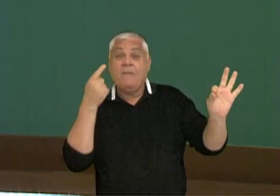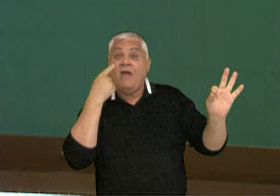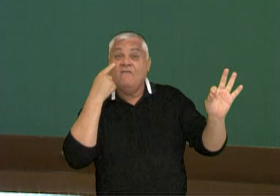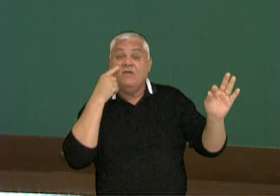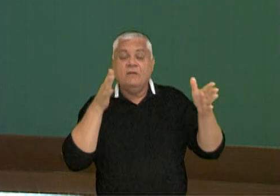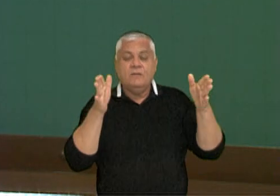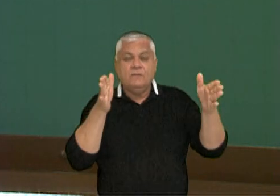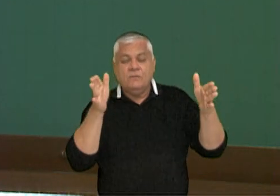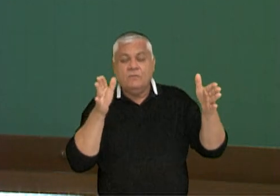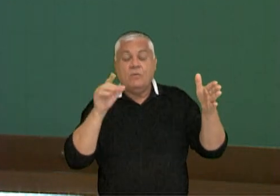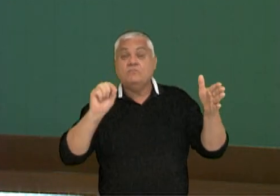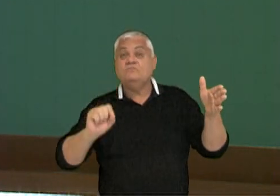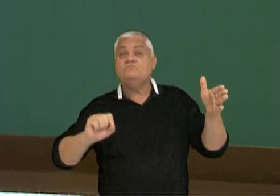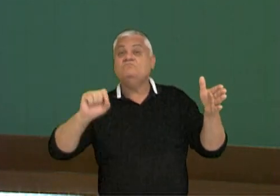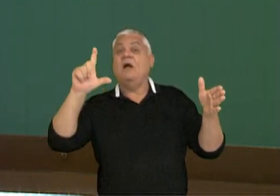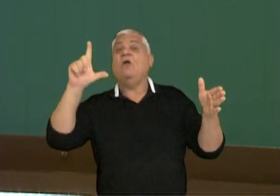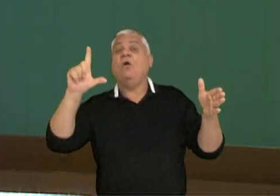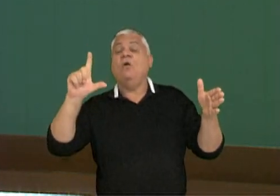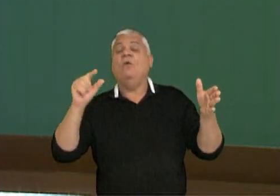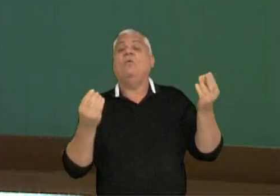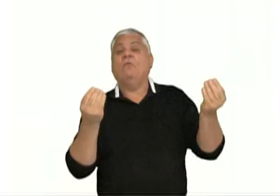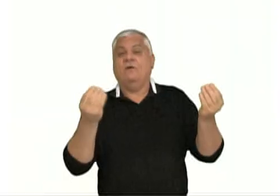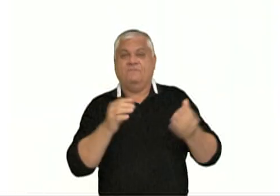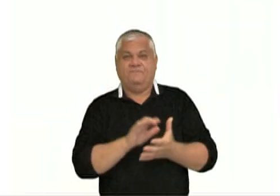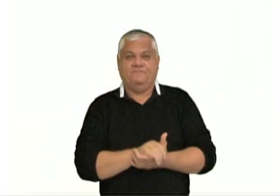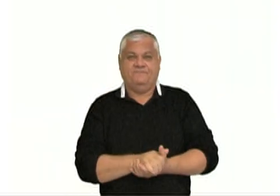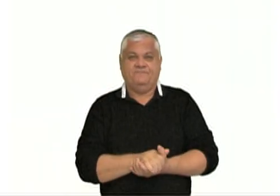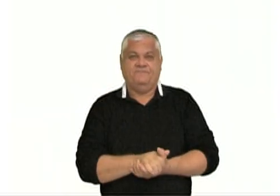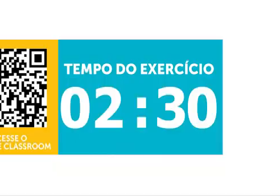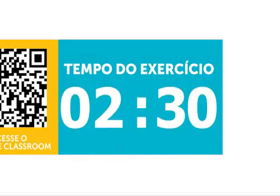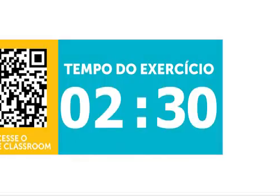verifiquem aí qual desses valores é o maior.